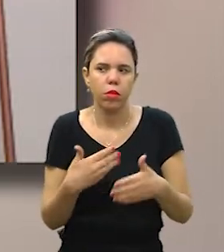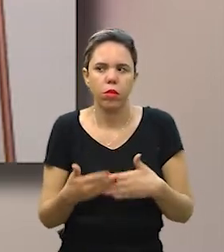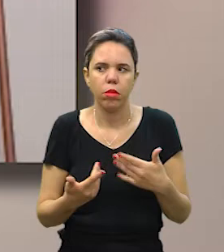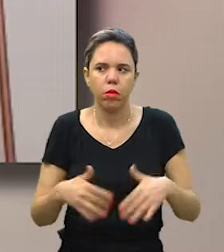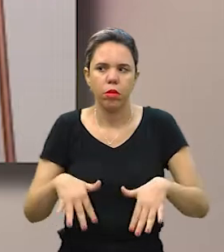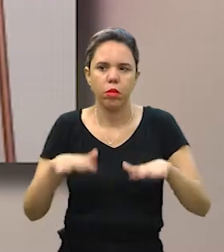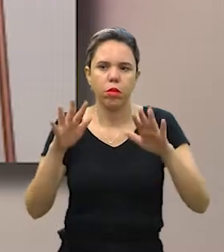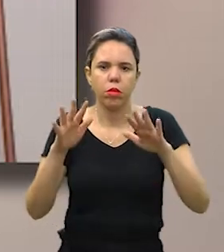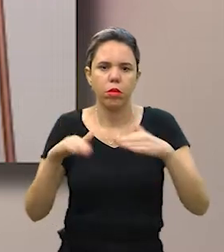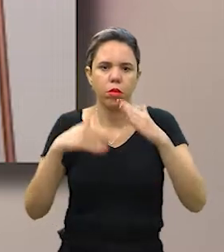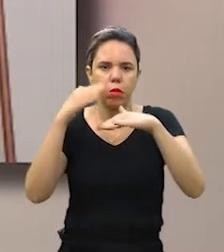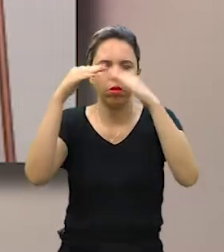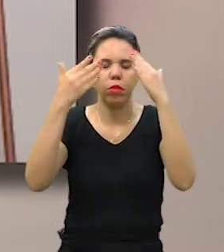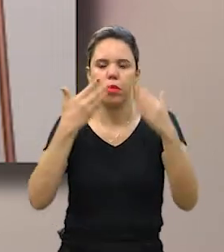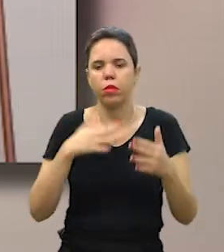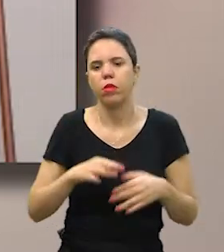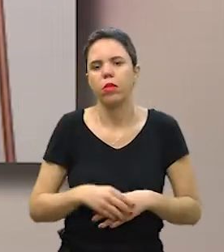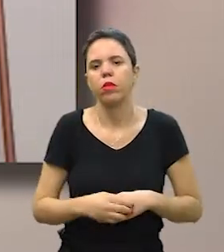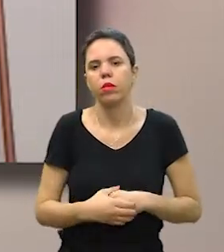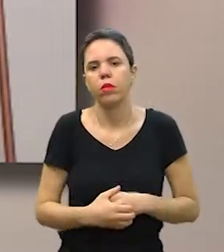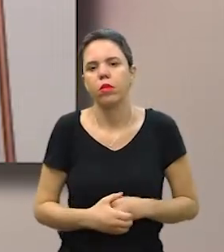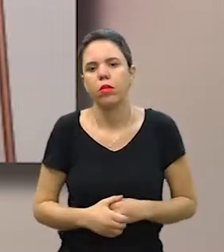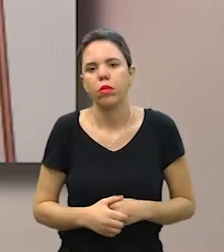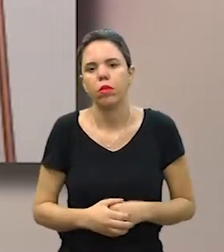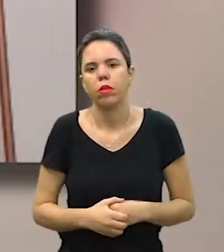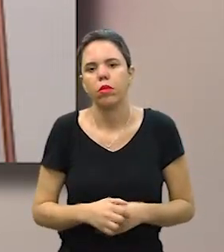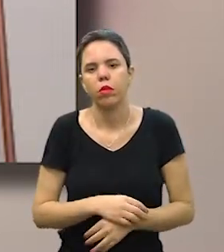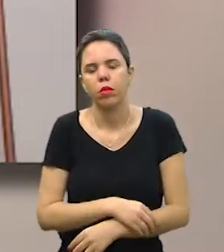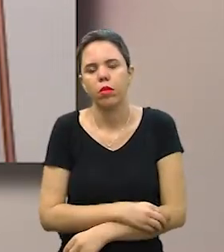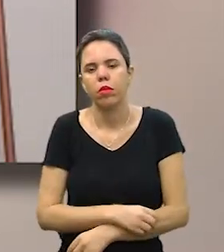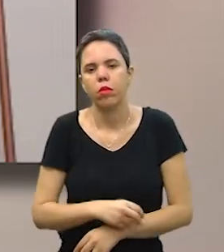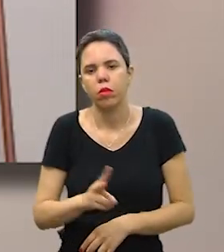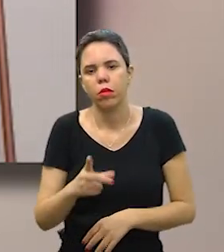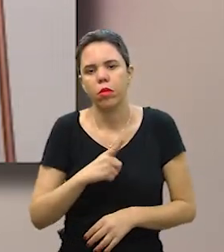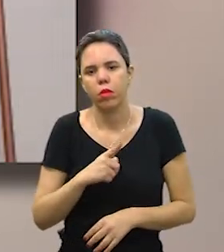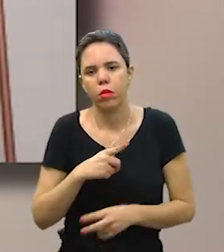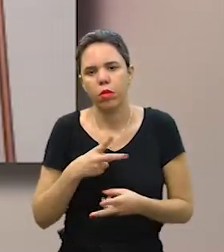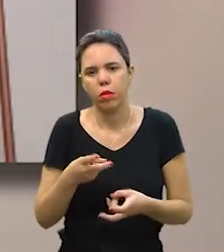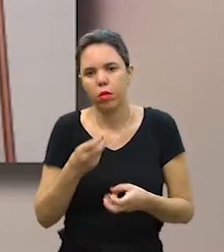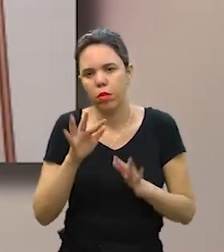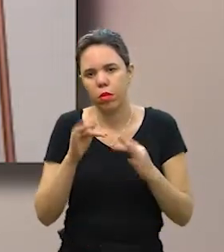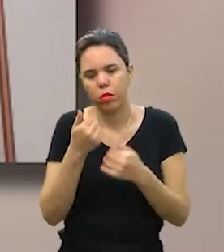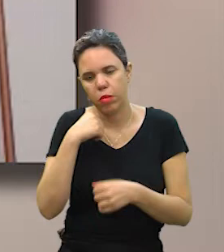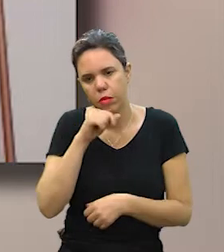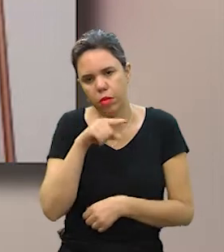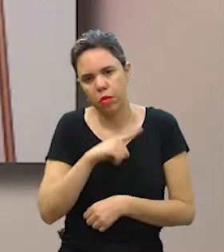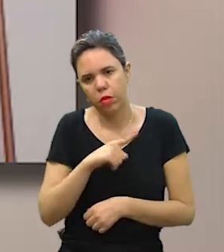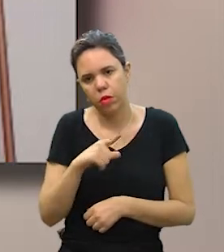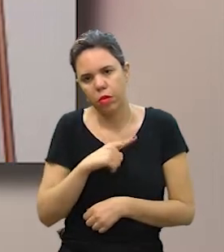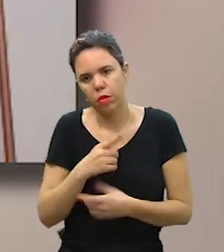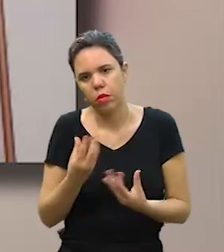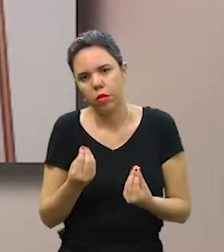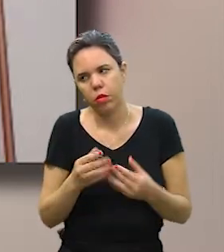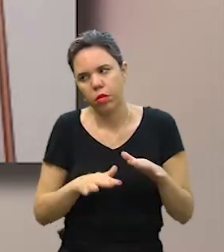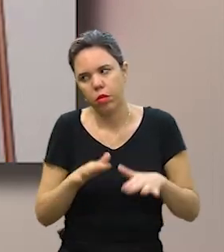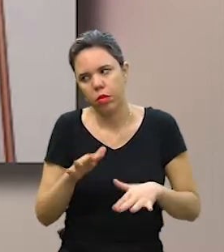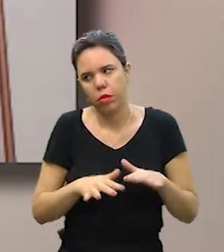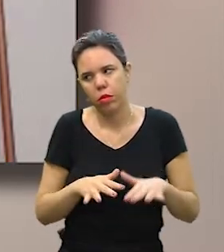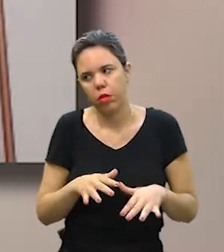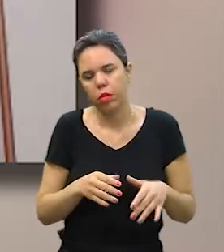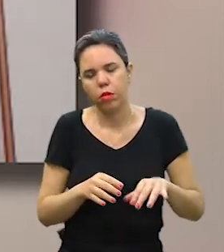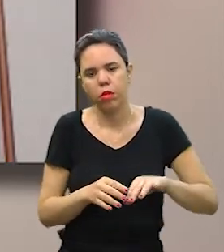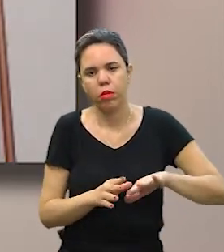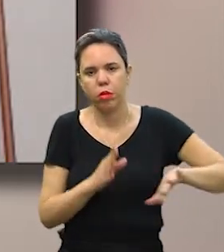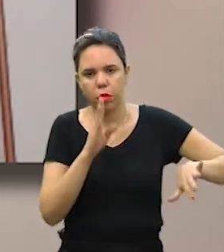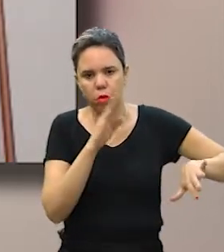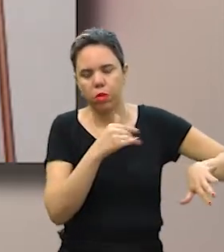aí de crescimento e desenvolvimento dessa criança. Então a gente sempre tem que olhar para essa mamãe também, que muitas vezes ela é deixada